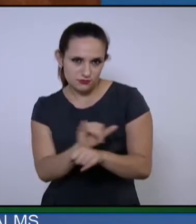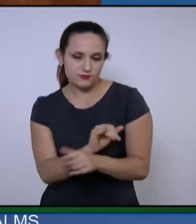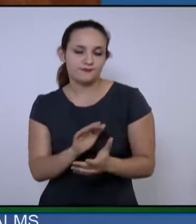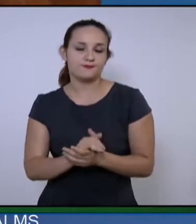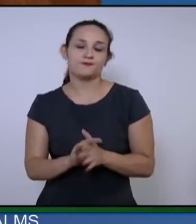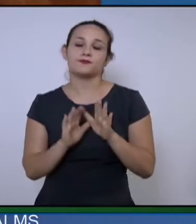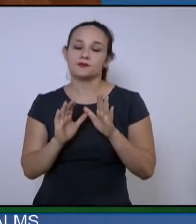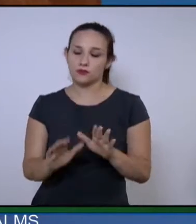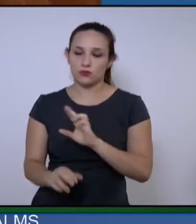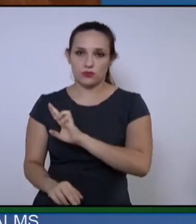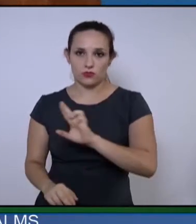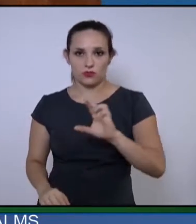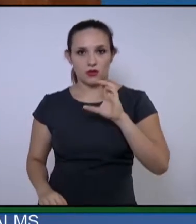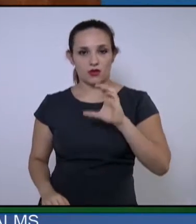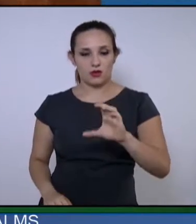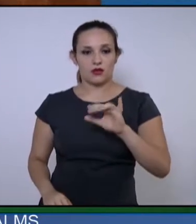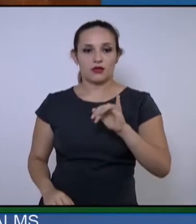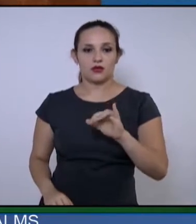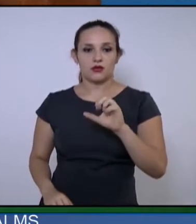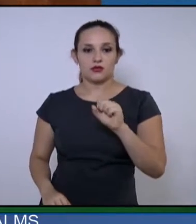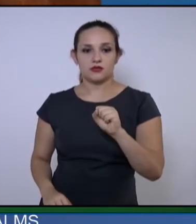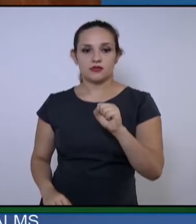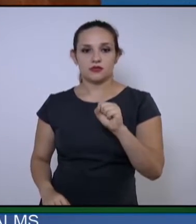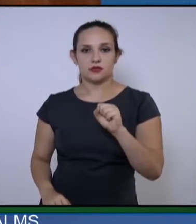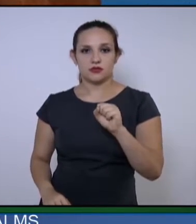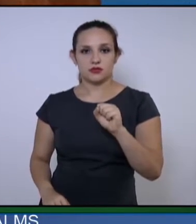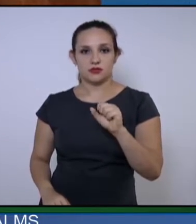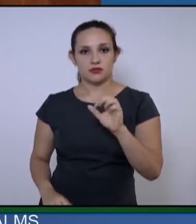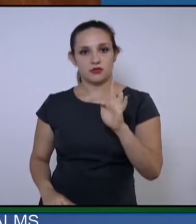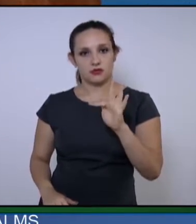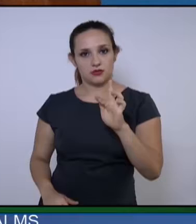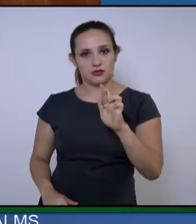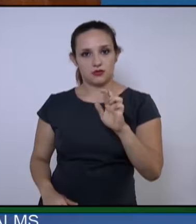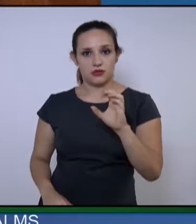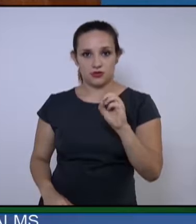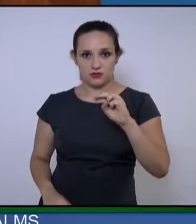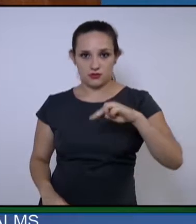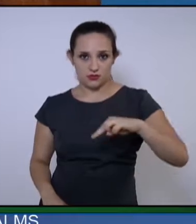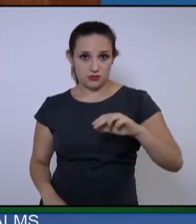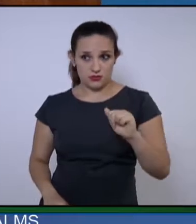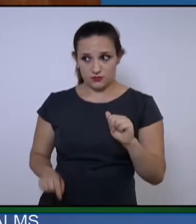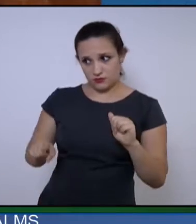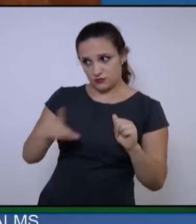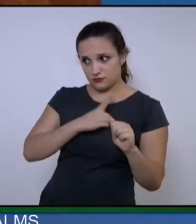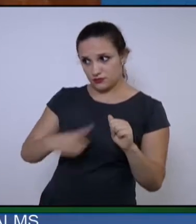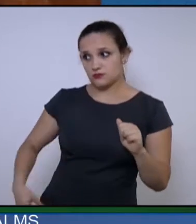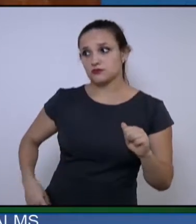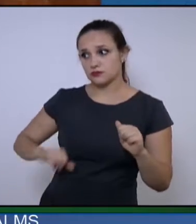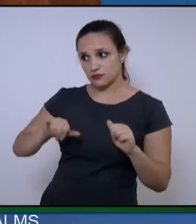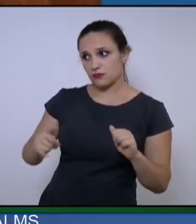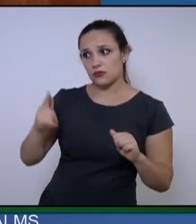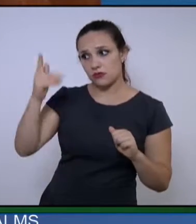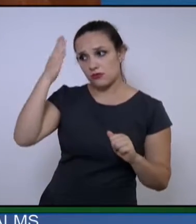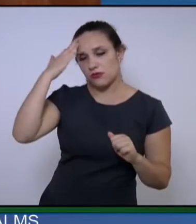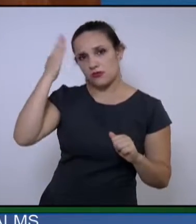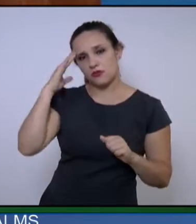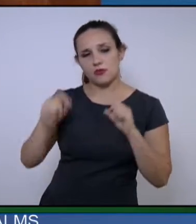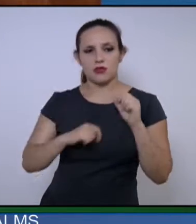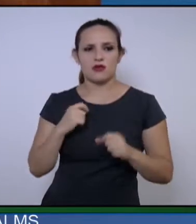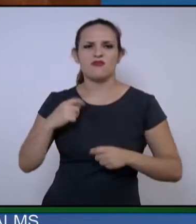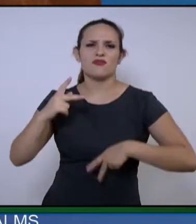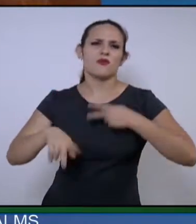O CISFRON é um projeto que foi celebrado, deputado João Grandão, em prosa e